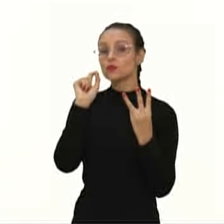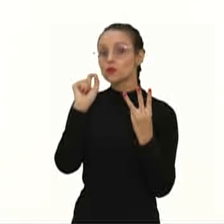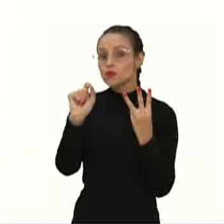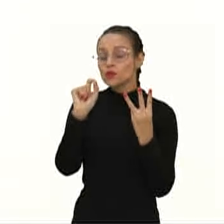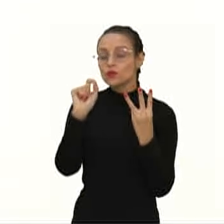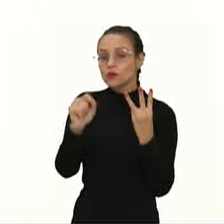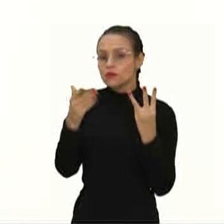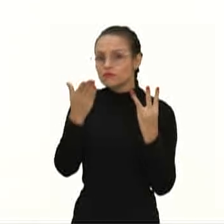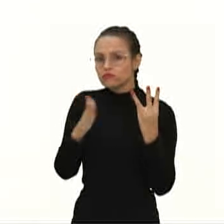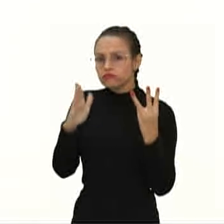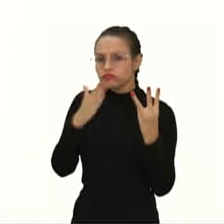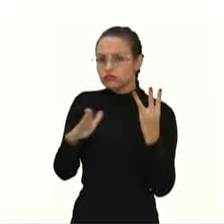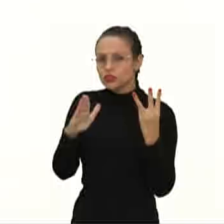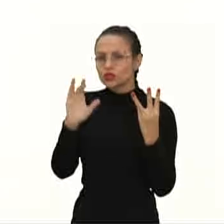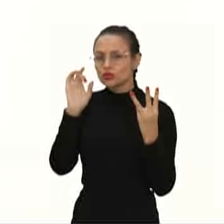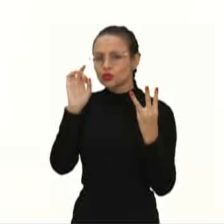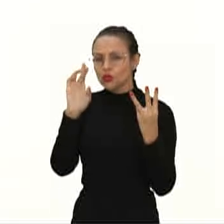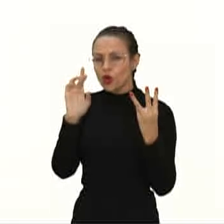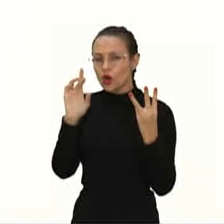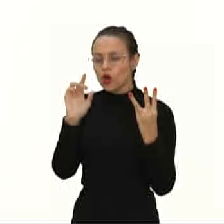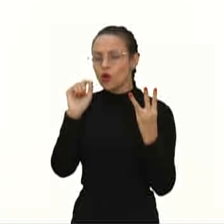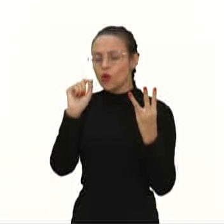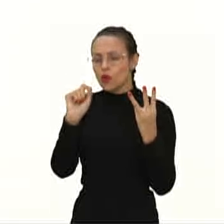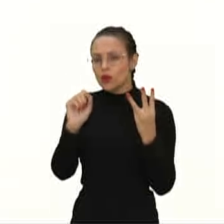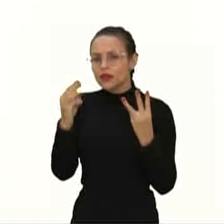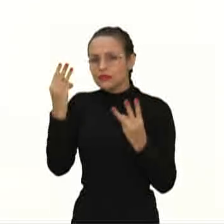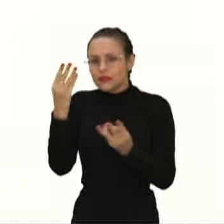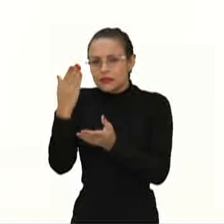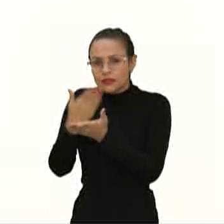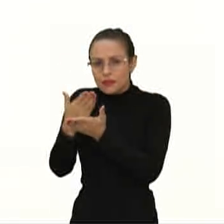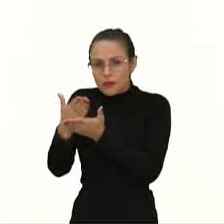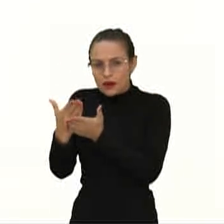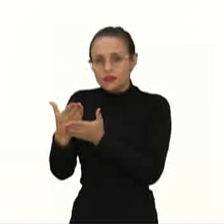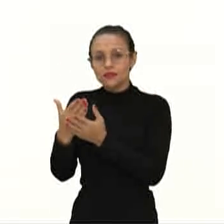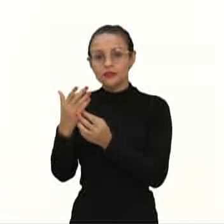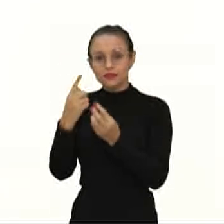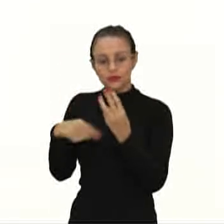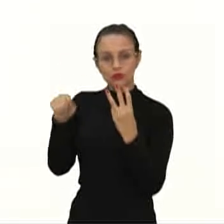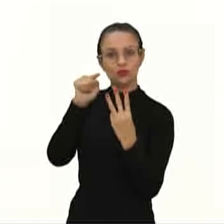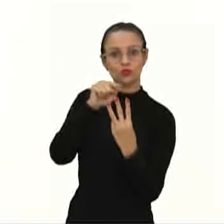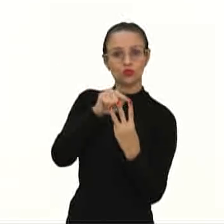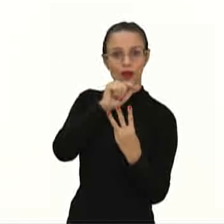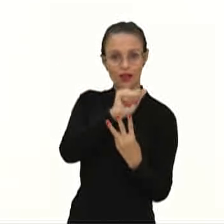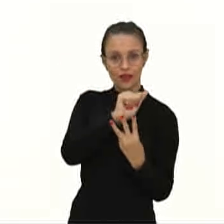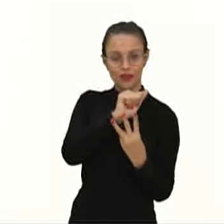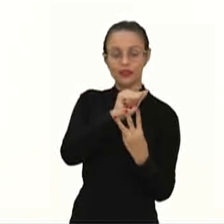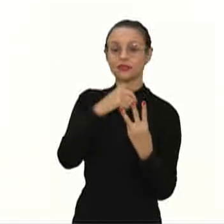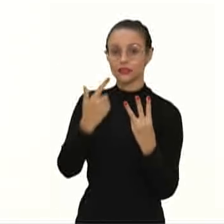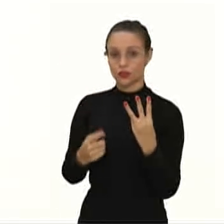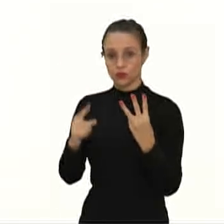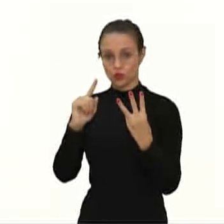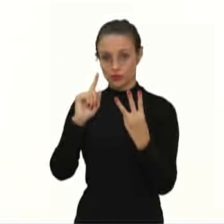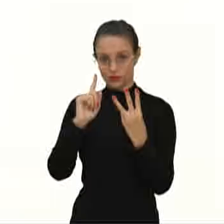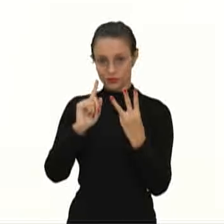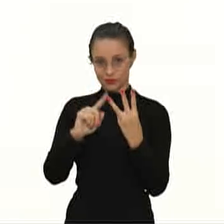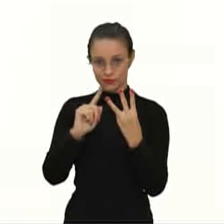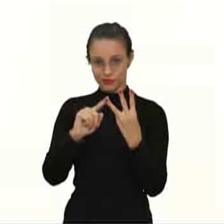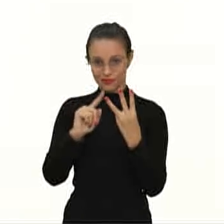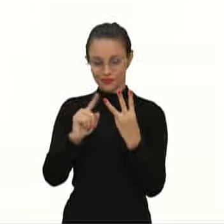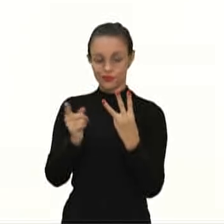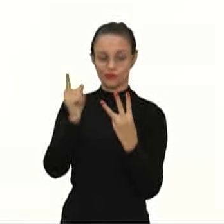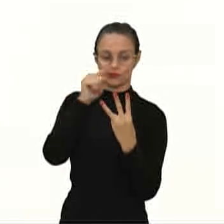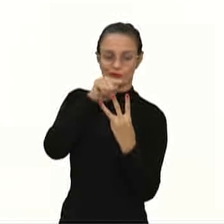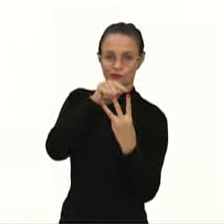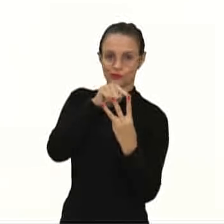apenas a terça parte do funcionário A. Então, vocês vão pegar a terça parte do funcionário